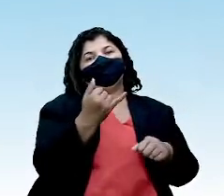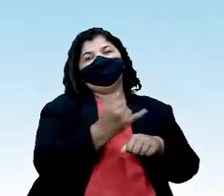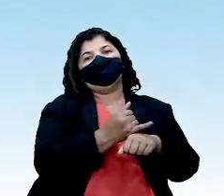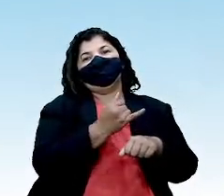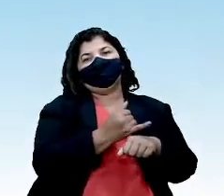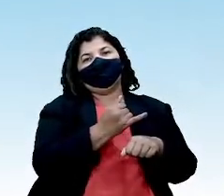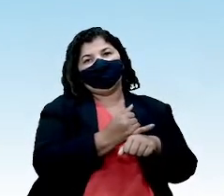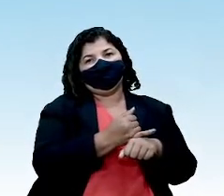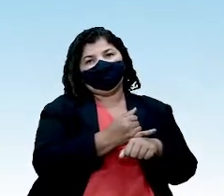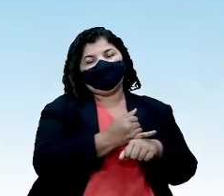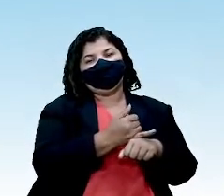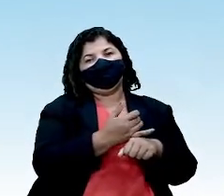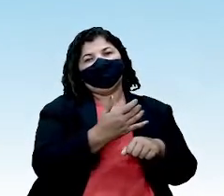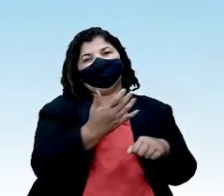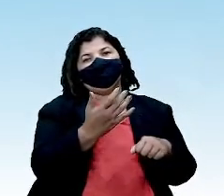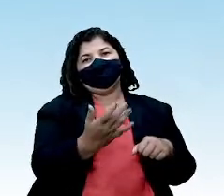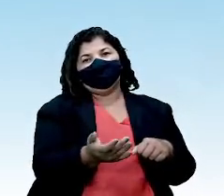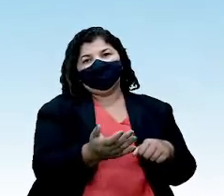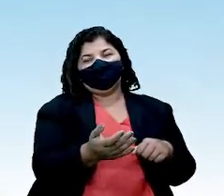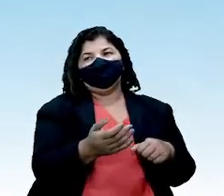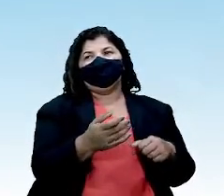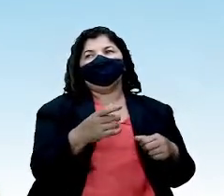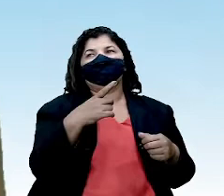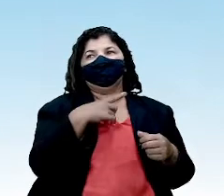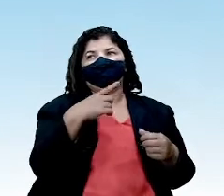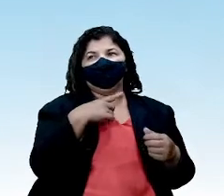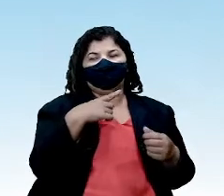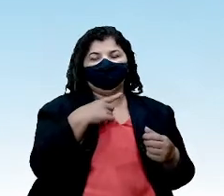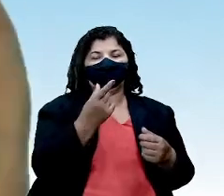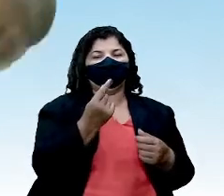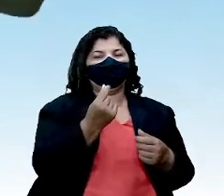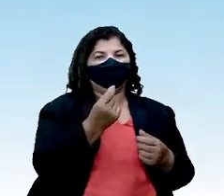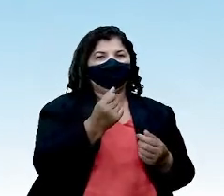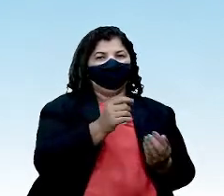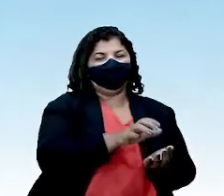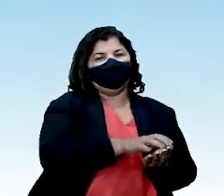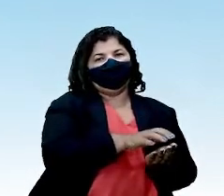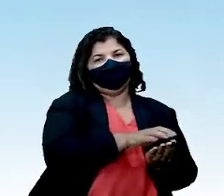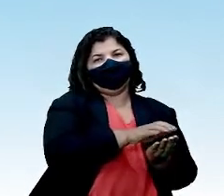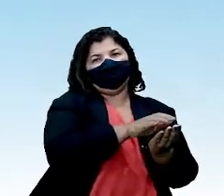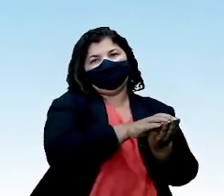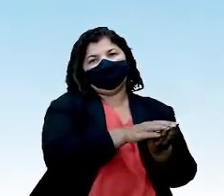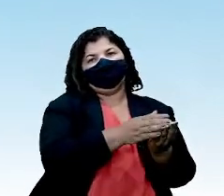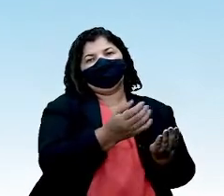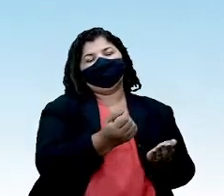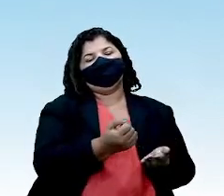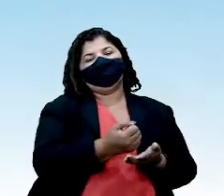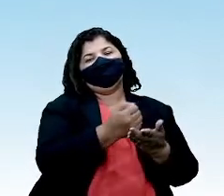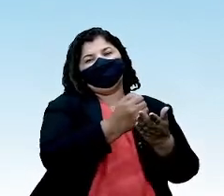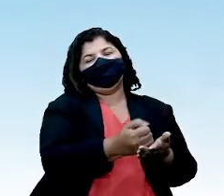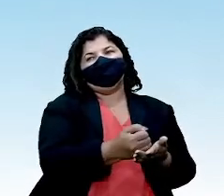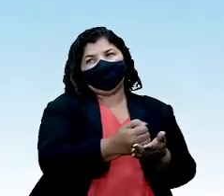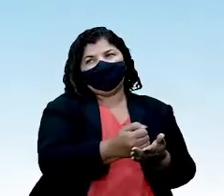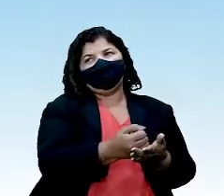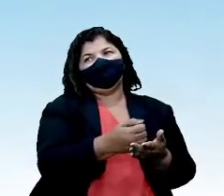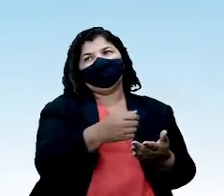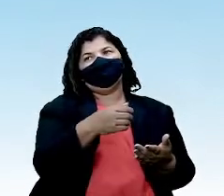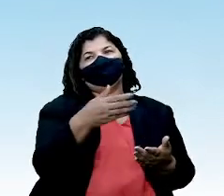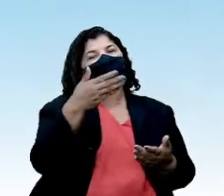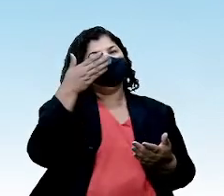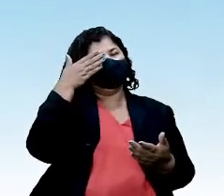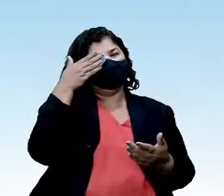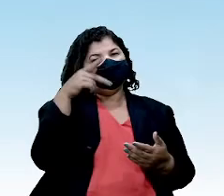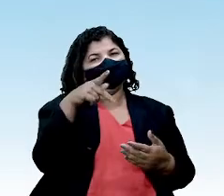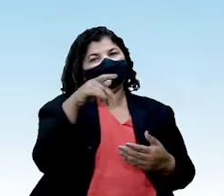também acumulou o quê? Capitais, né? Custeando e apoiando a pirataria. Aí vem a formação